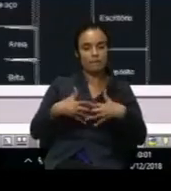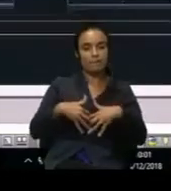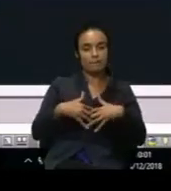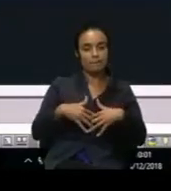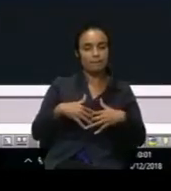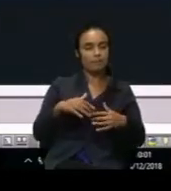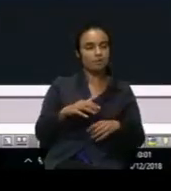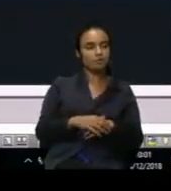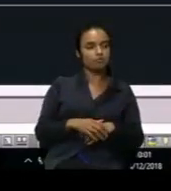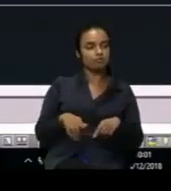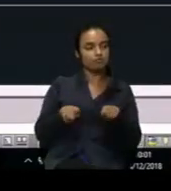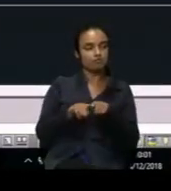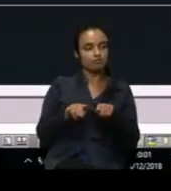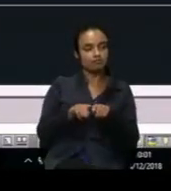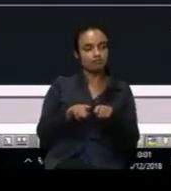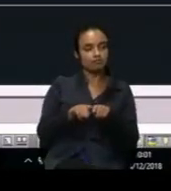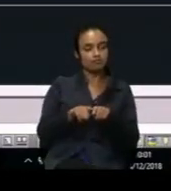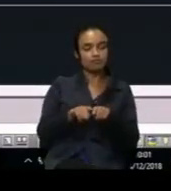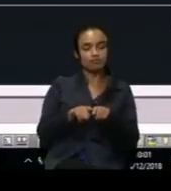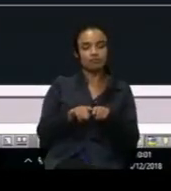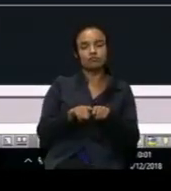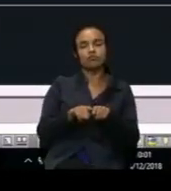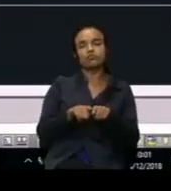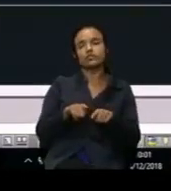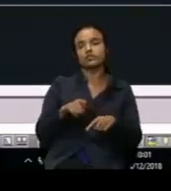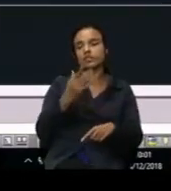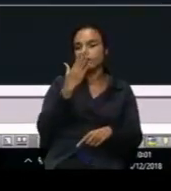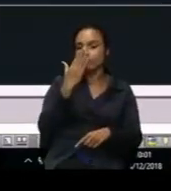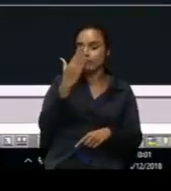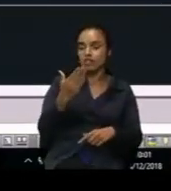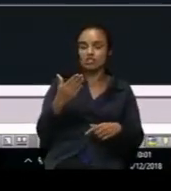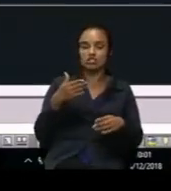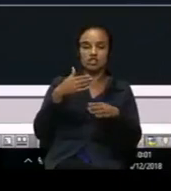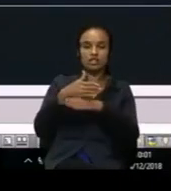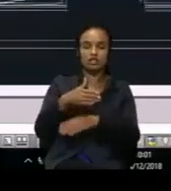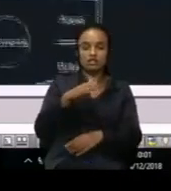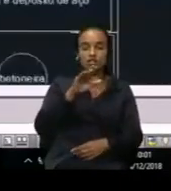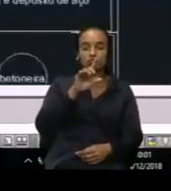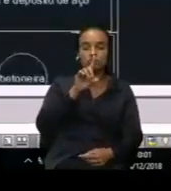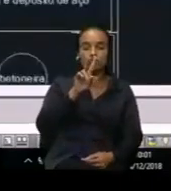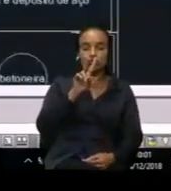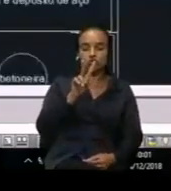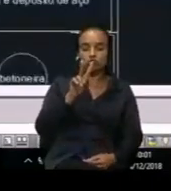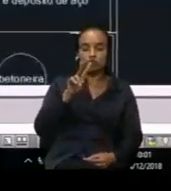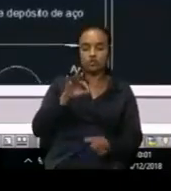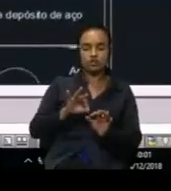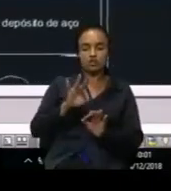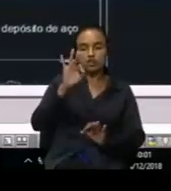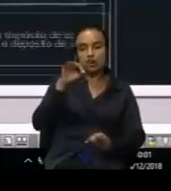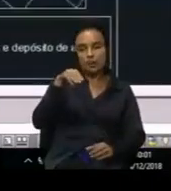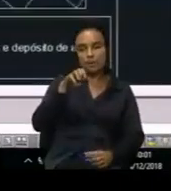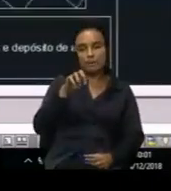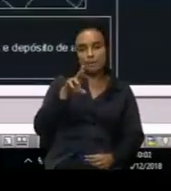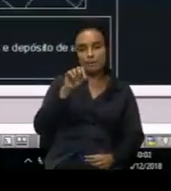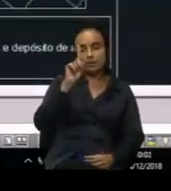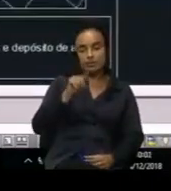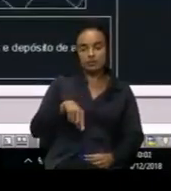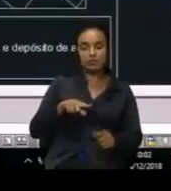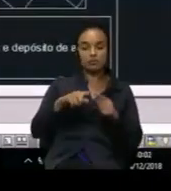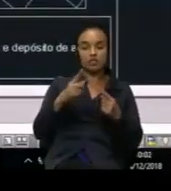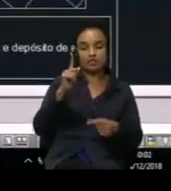A entrada. Aqui está uma entradinha de 2 metros, entretanto, é recomendável 4 metros, tá? E o